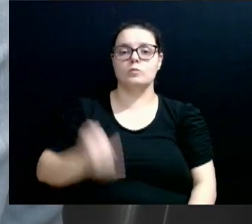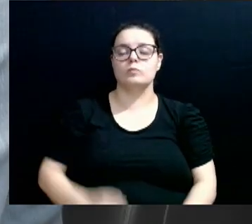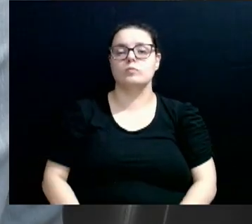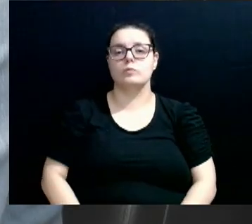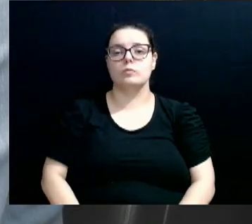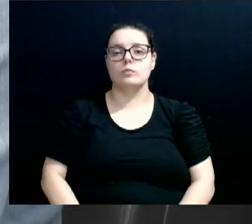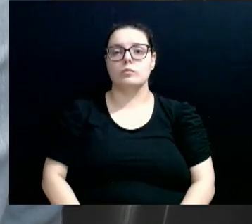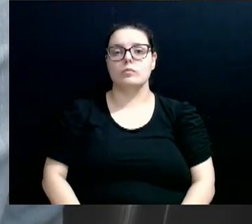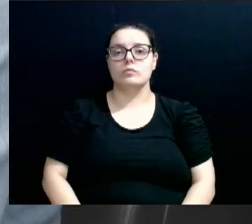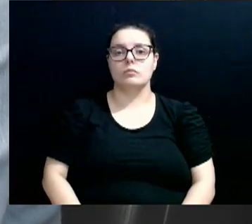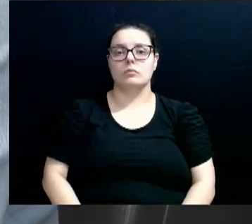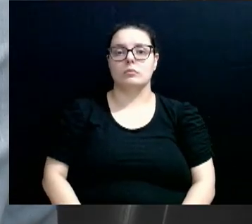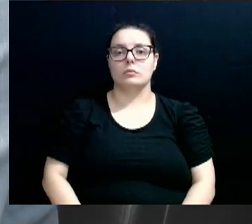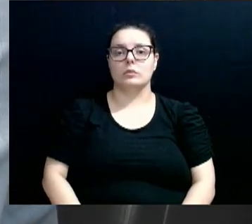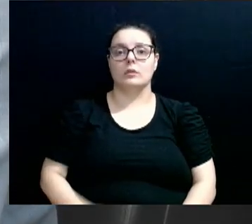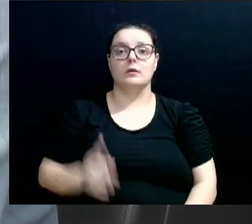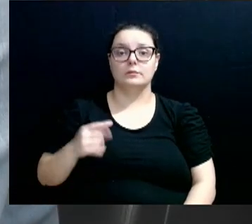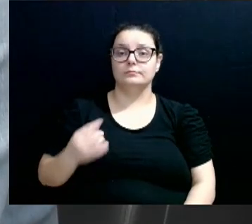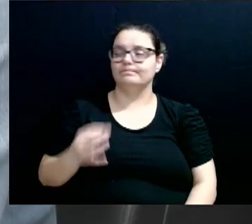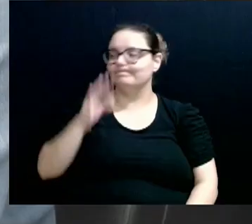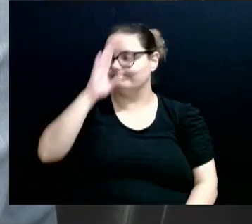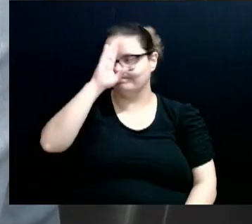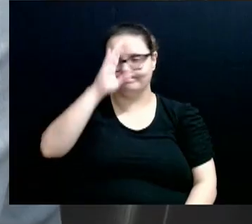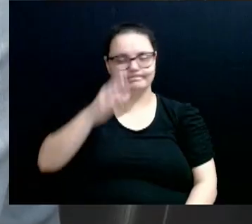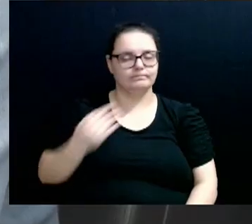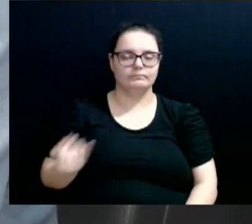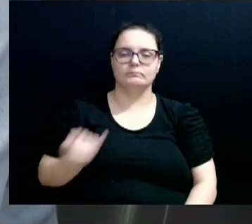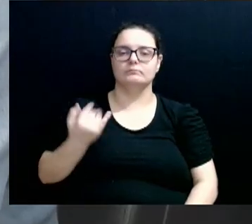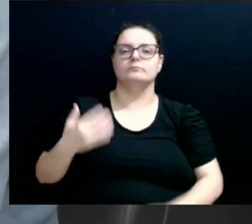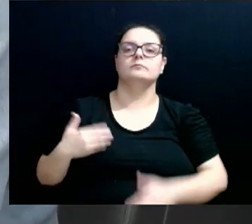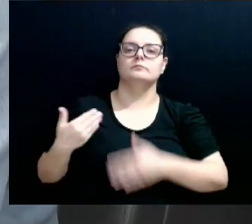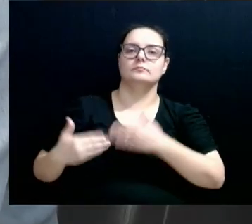não, é fundamental. Isso é um processo também de democratização,